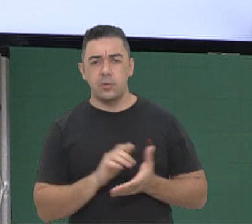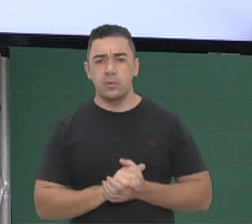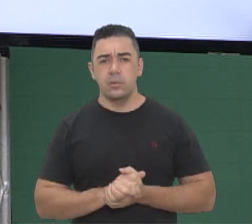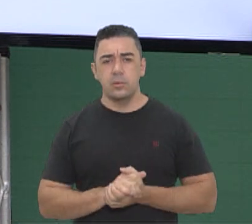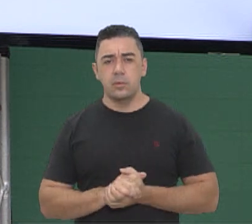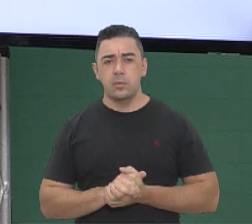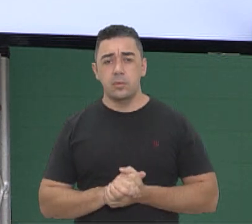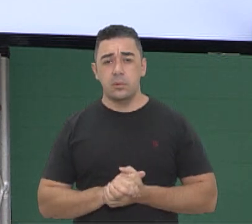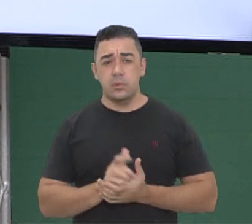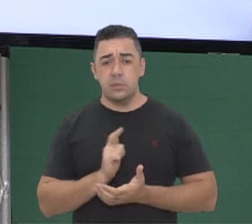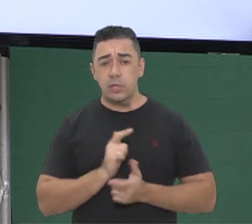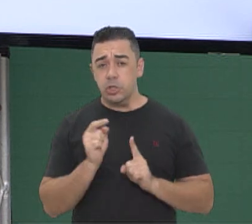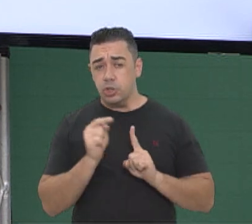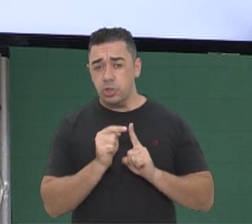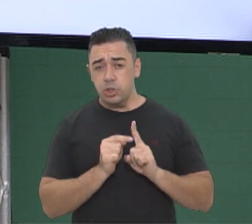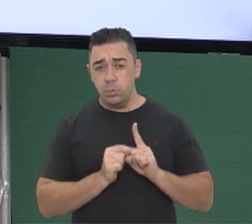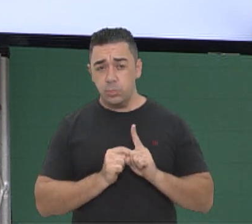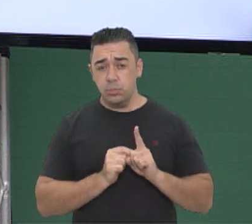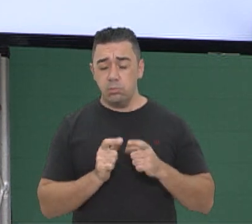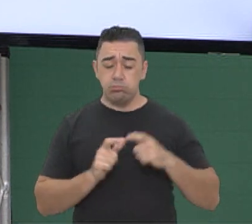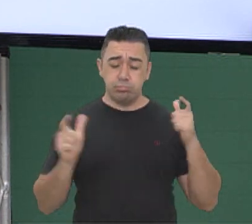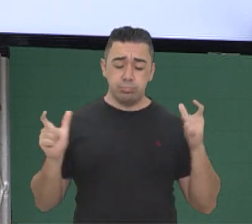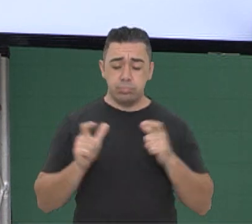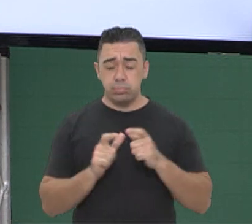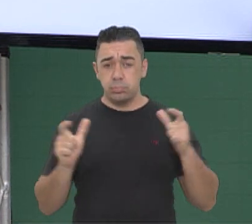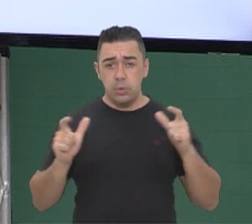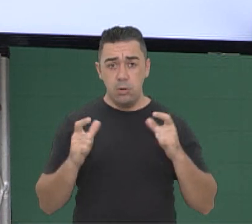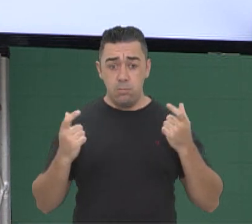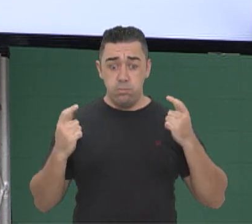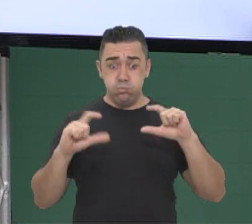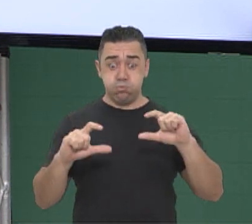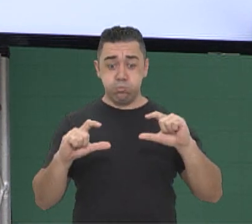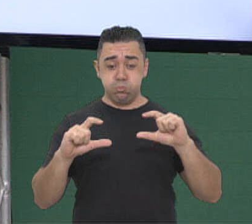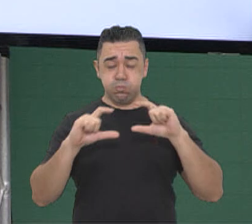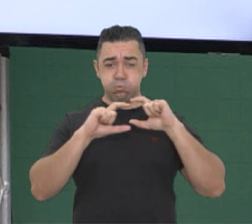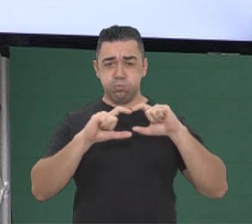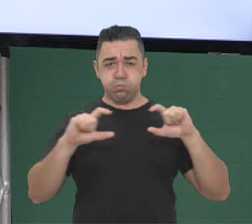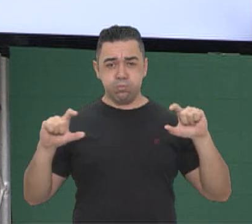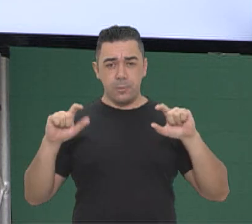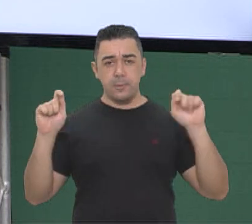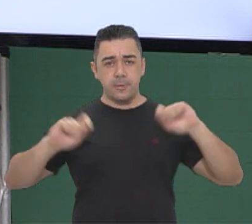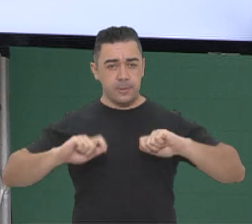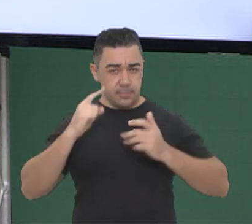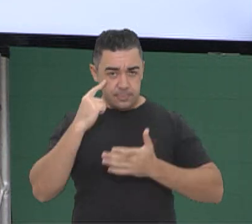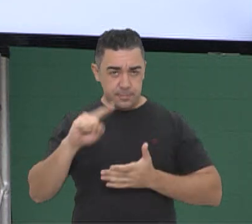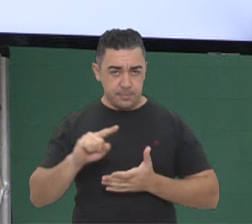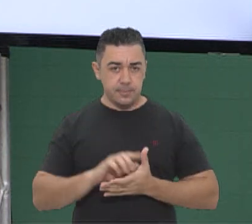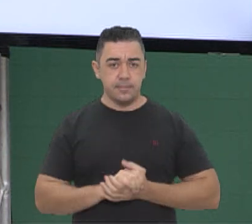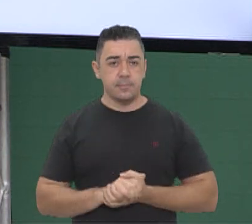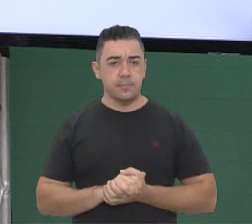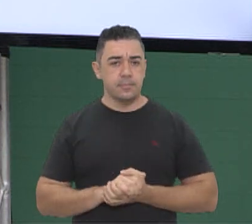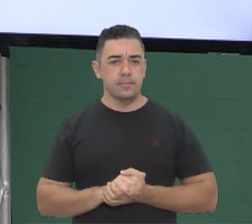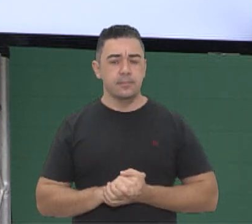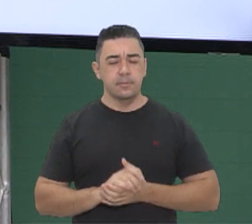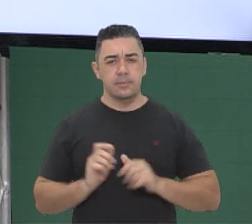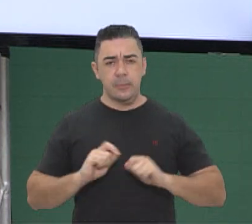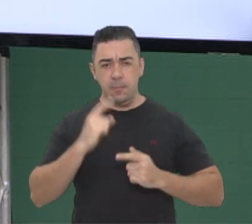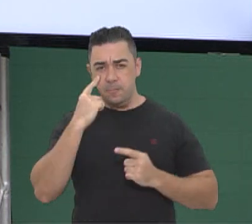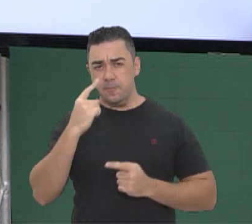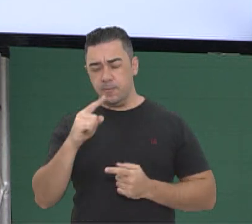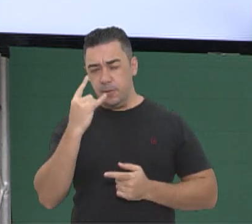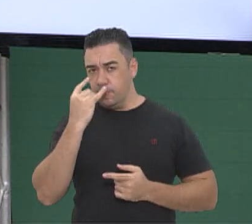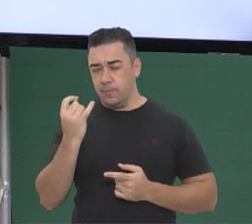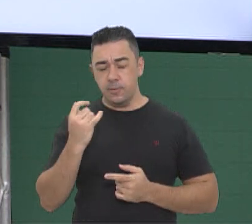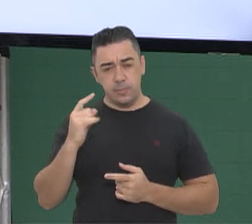composto em tipos de maior tamanho. São letras destacadas, em negrito, ok? Que se destacam dentro